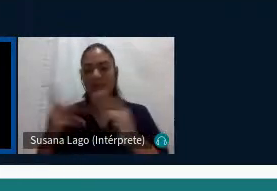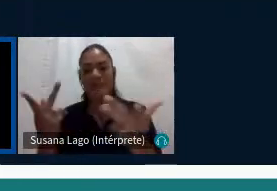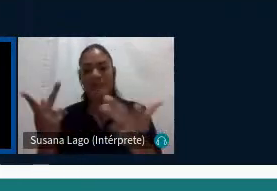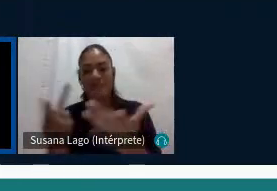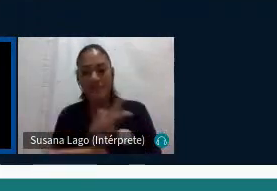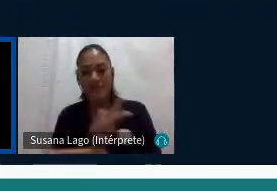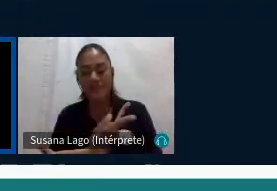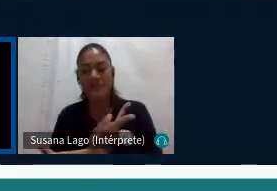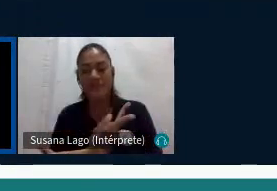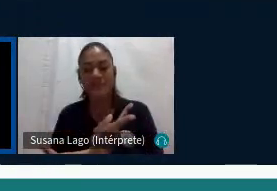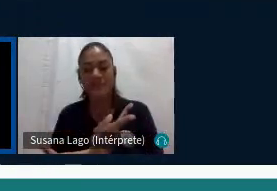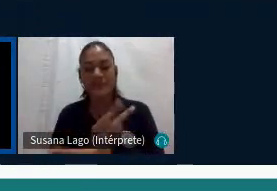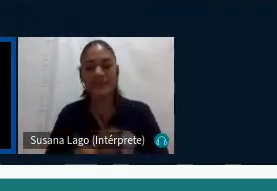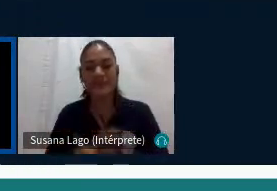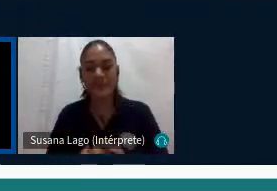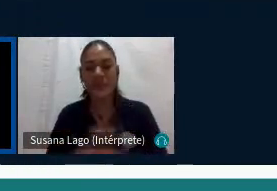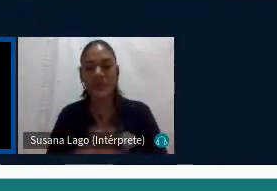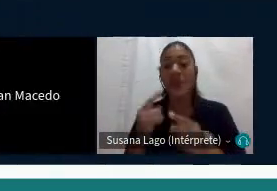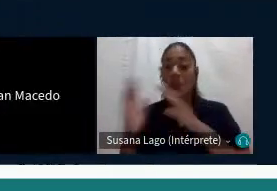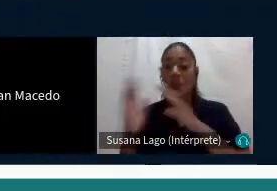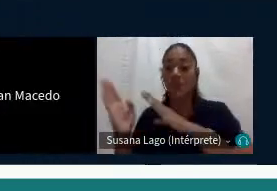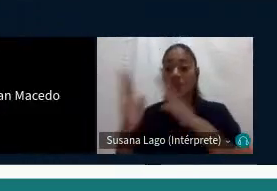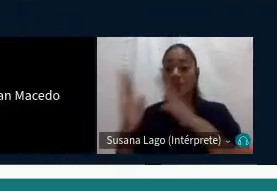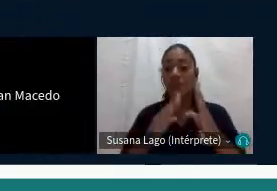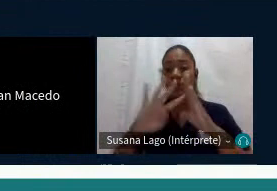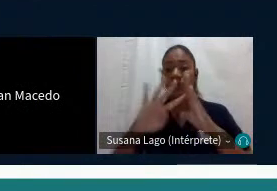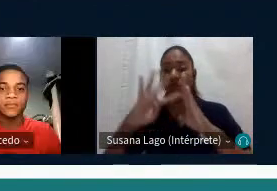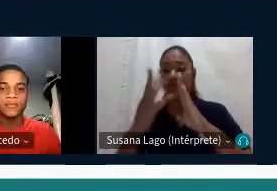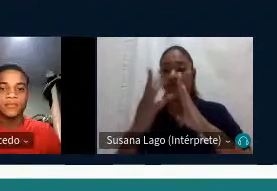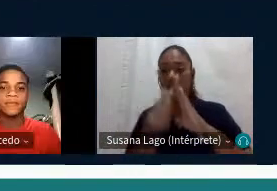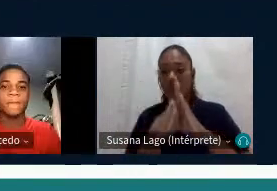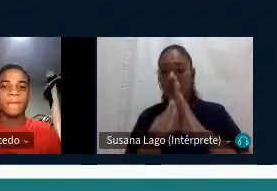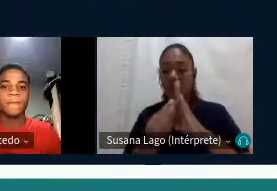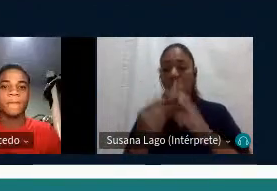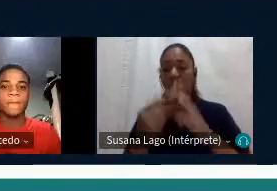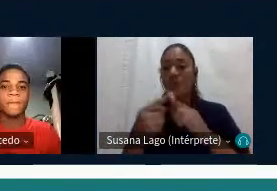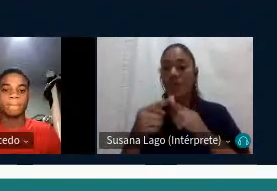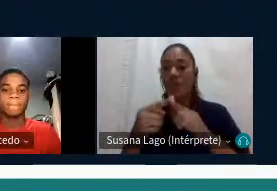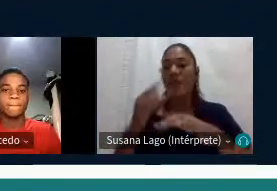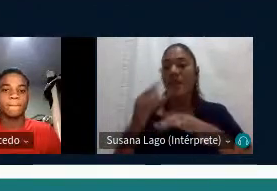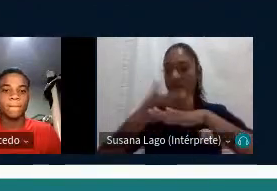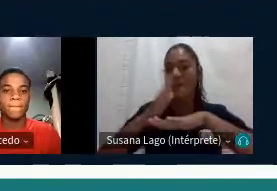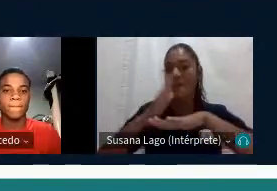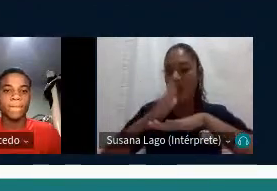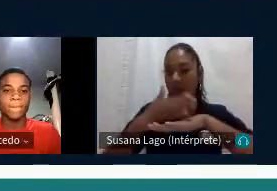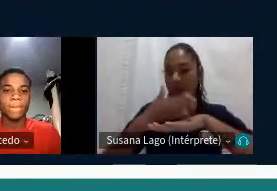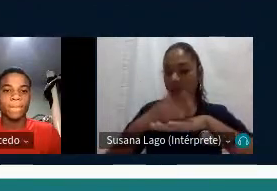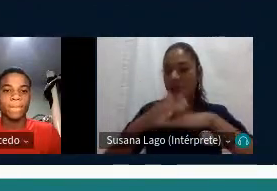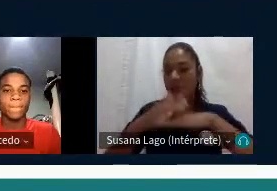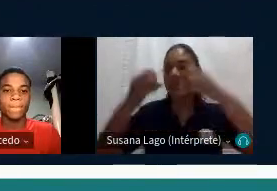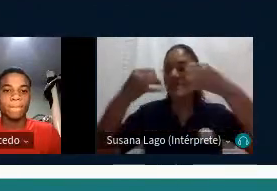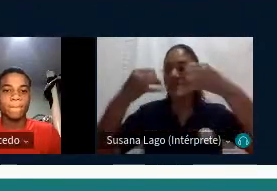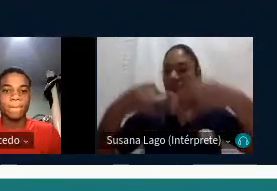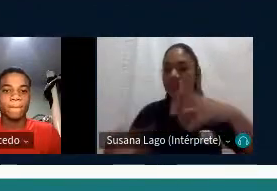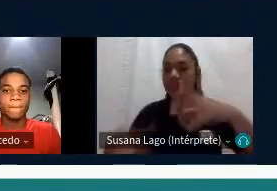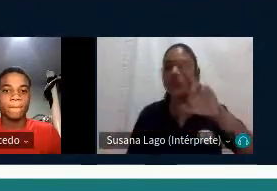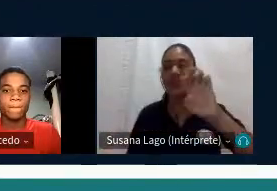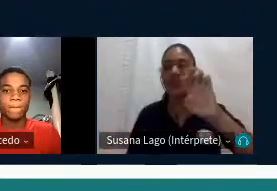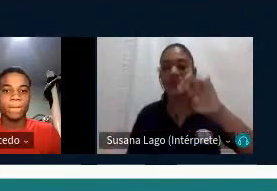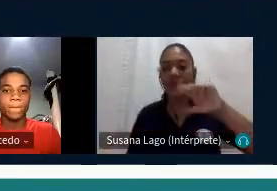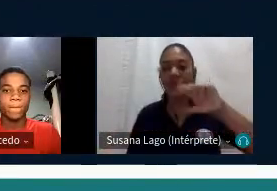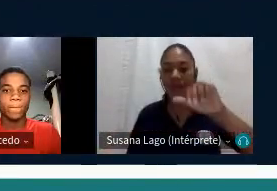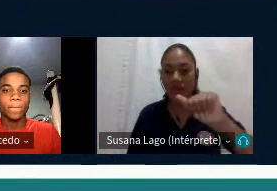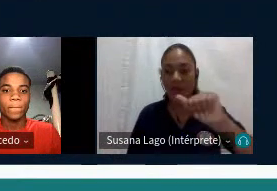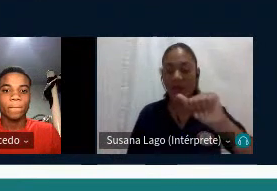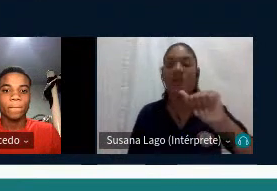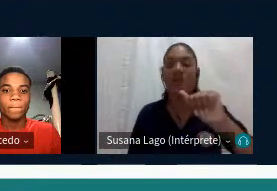mesmo na quarentena, porque a prática, como o Renan falou muito bem, foi adaptada, né? Nós tivemos aquela questão que antigamente